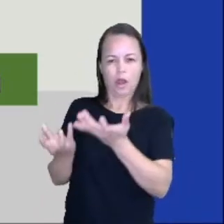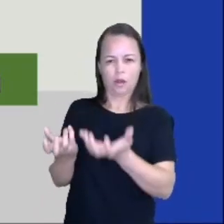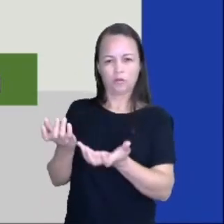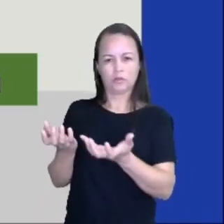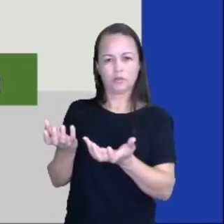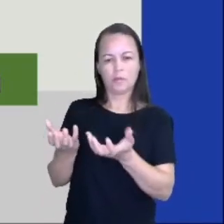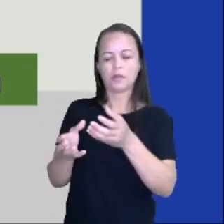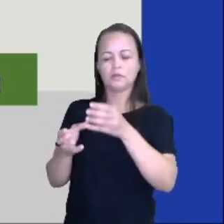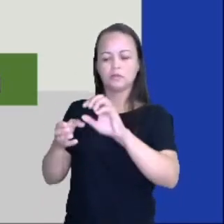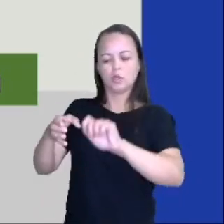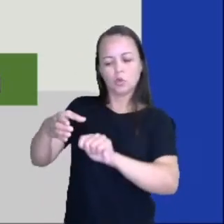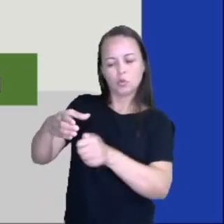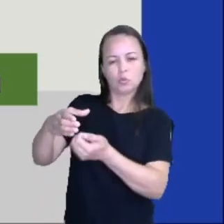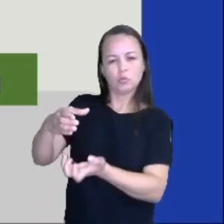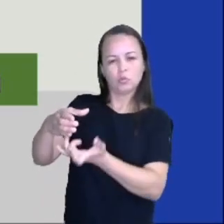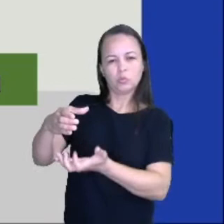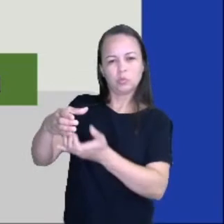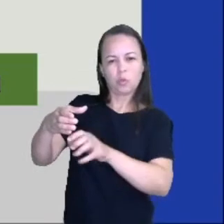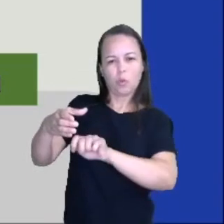desligar, né, o